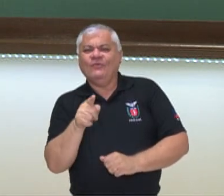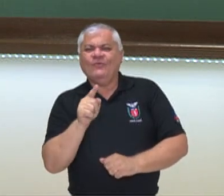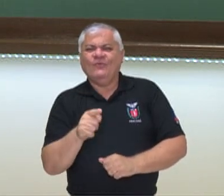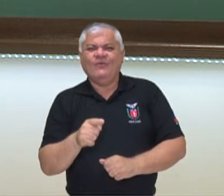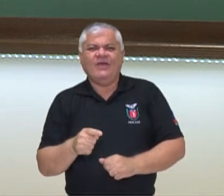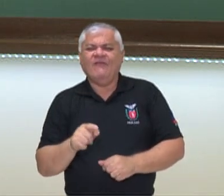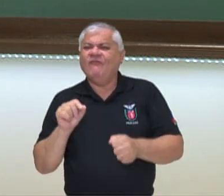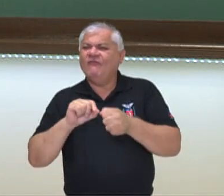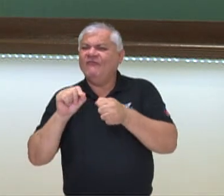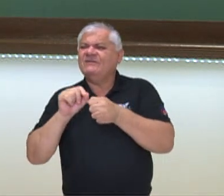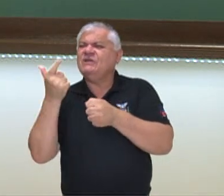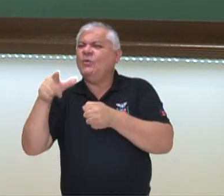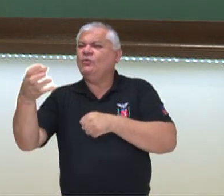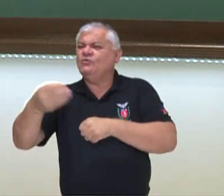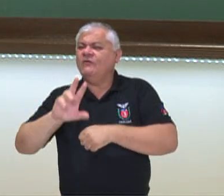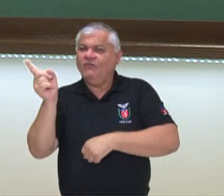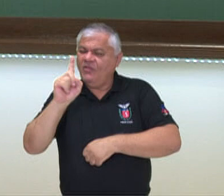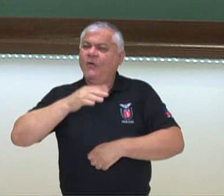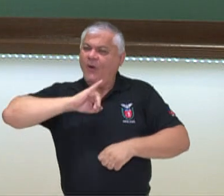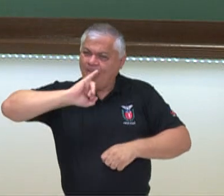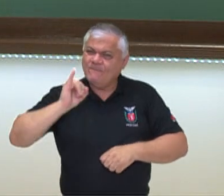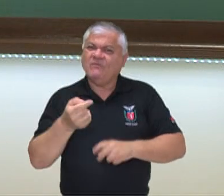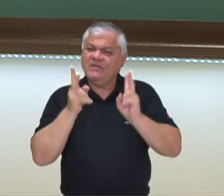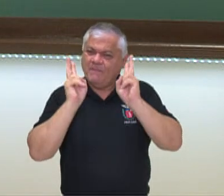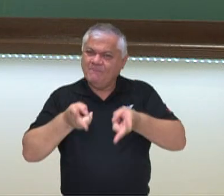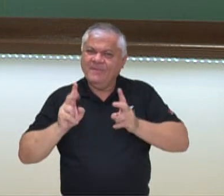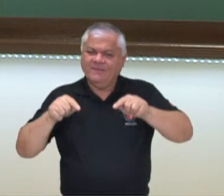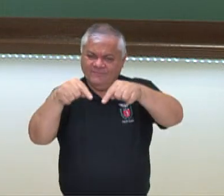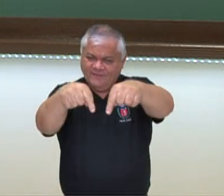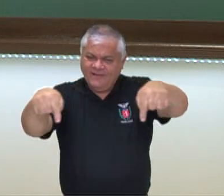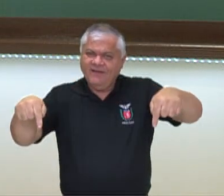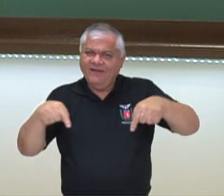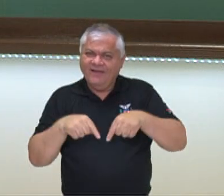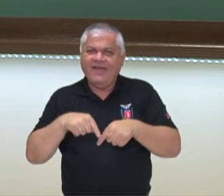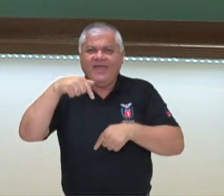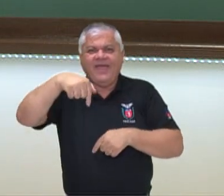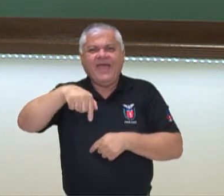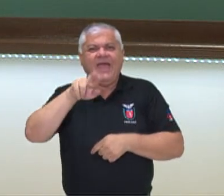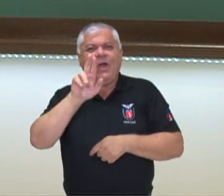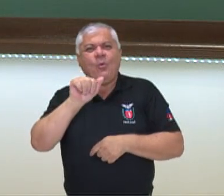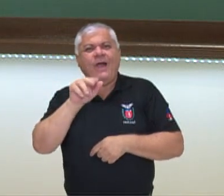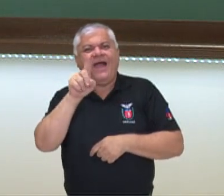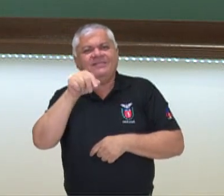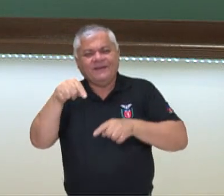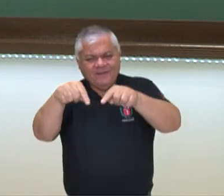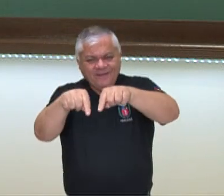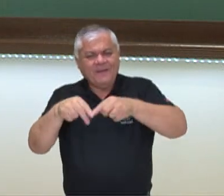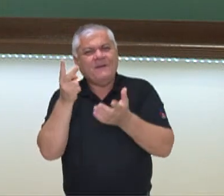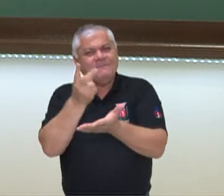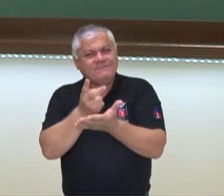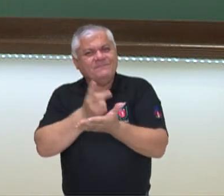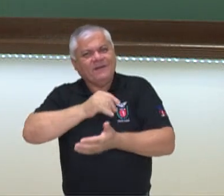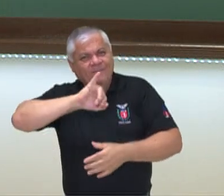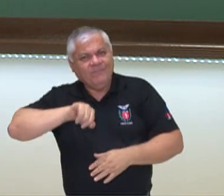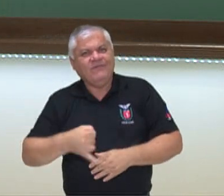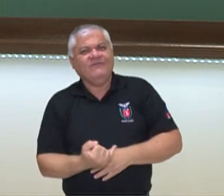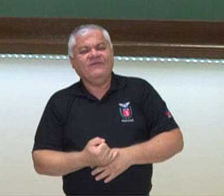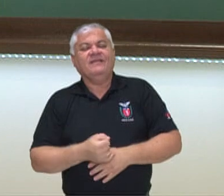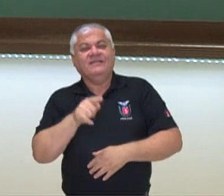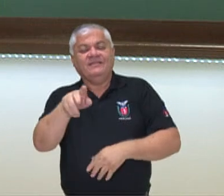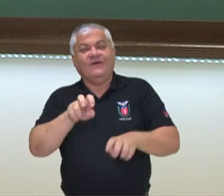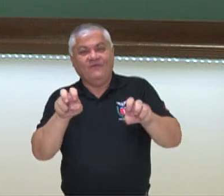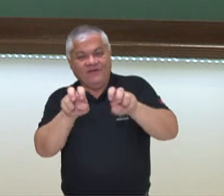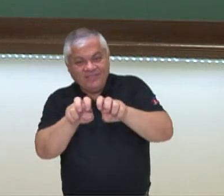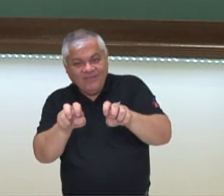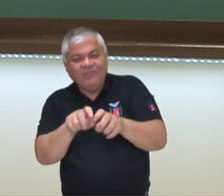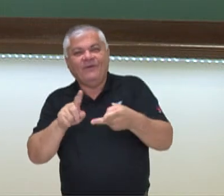nova quadra, se aproveitou a quadra do handebol, fizeram alguns ajustes, né? Então o handebol e o futebol de salão